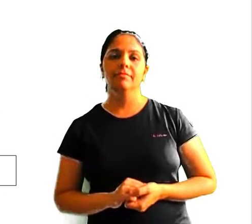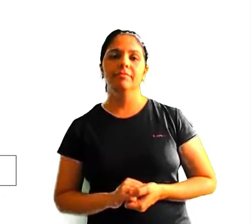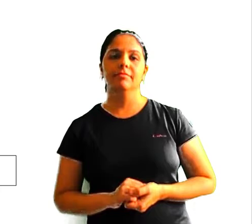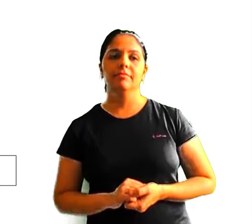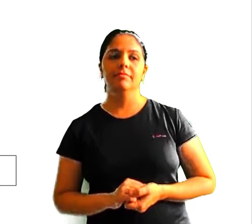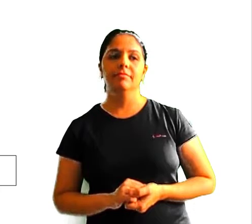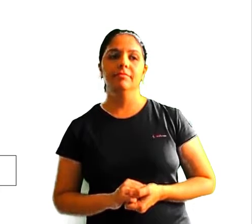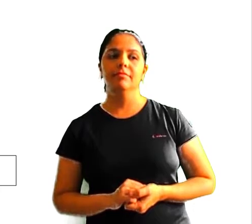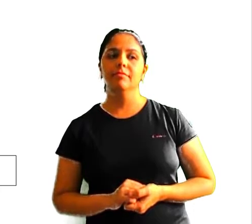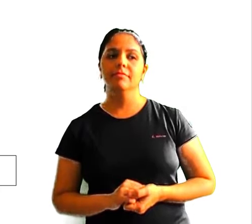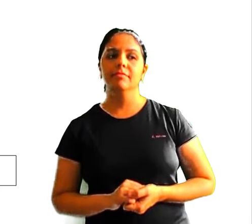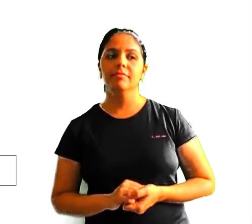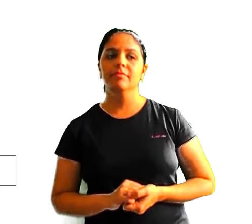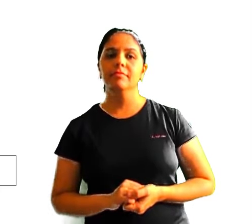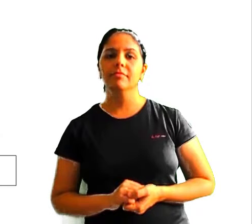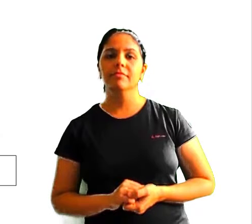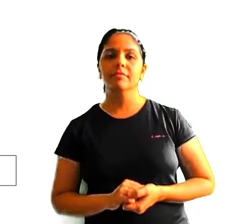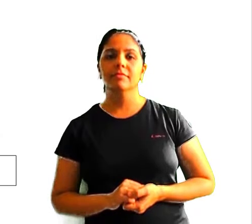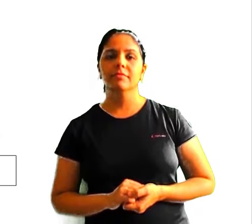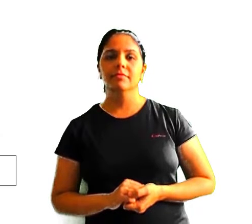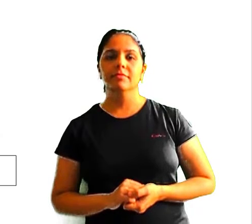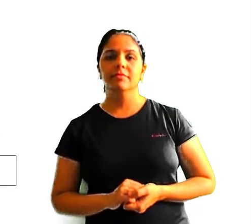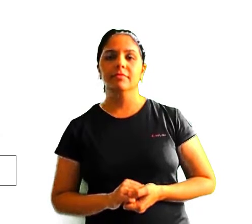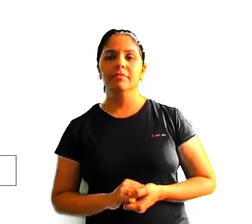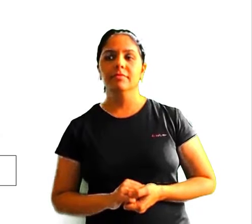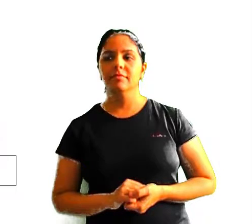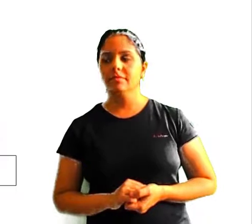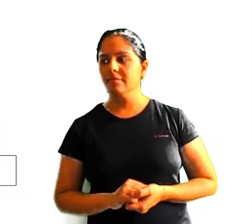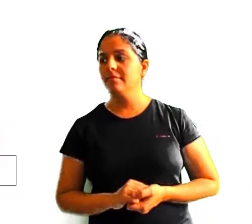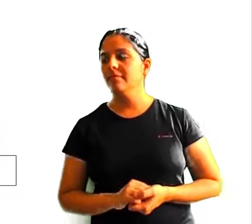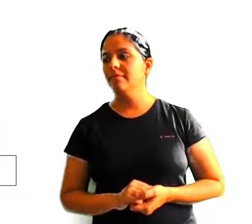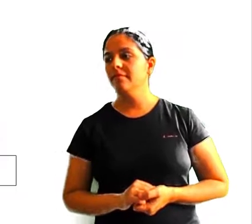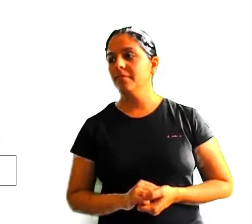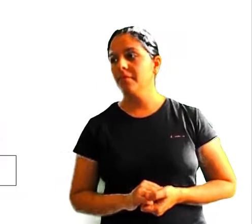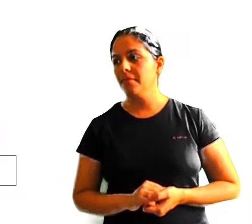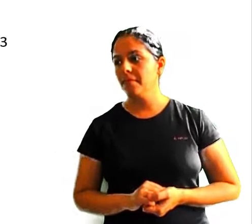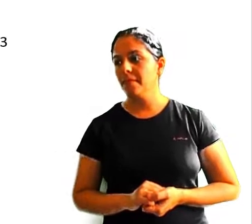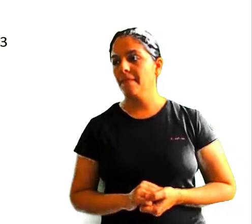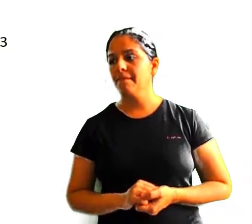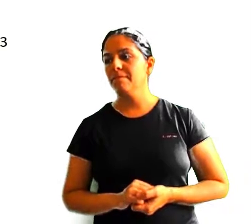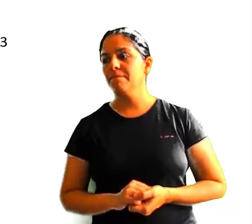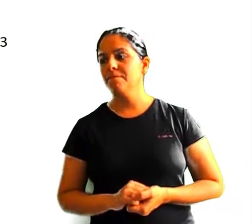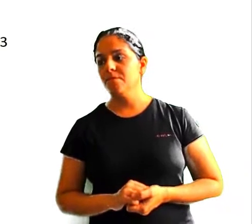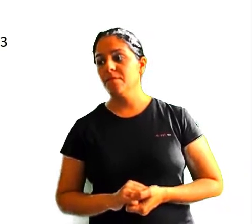ao par de nós. Tá certo?